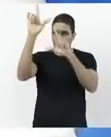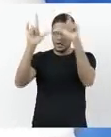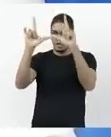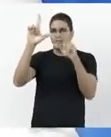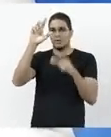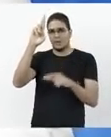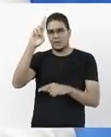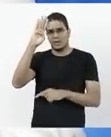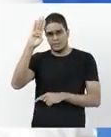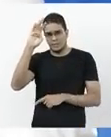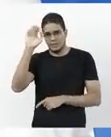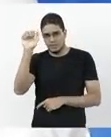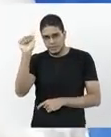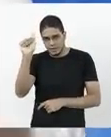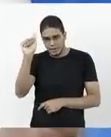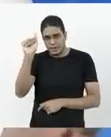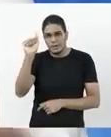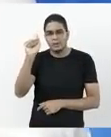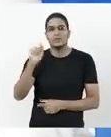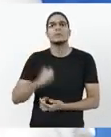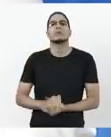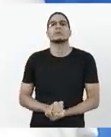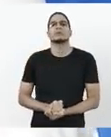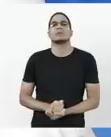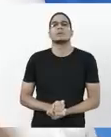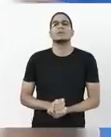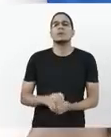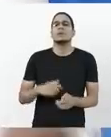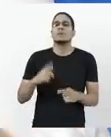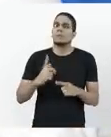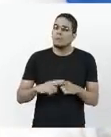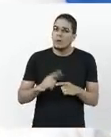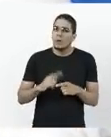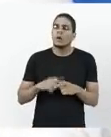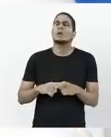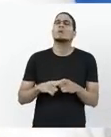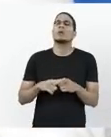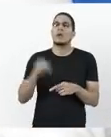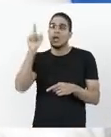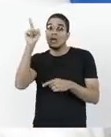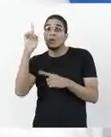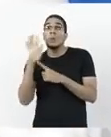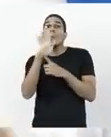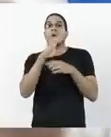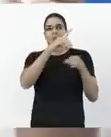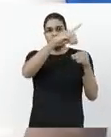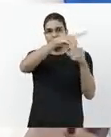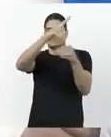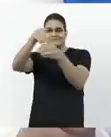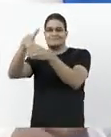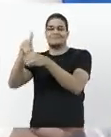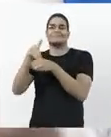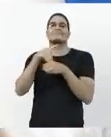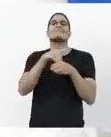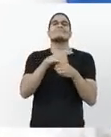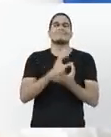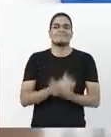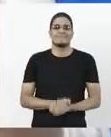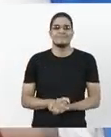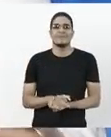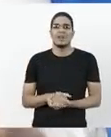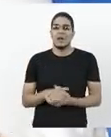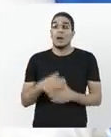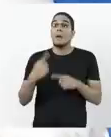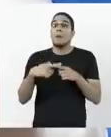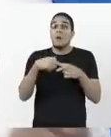esse debate, por uma questão democrática, principalmente que eleições é um momento que é